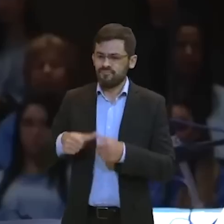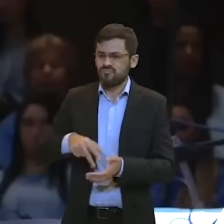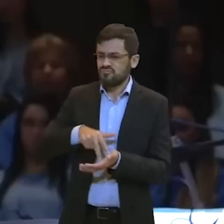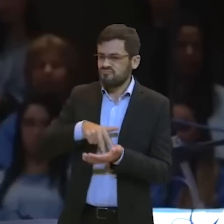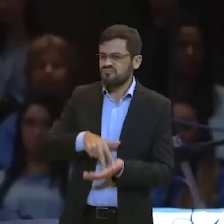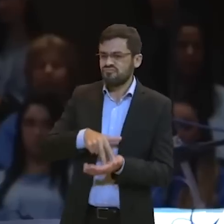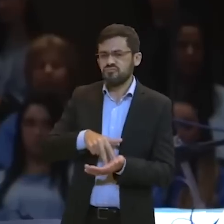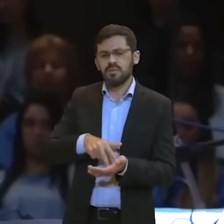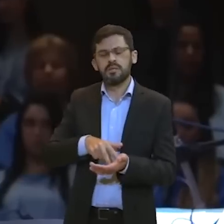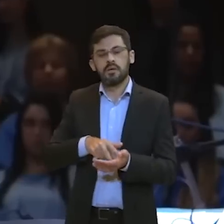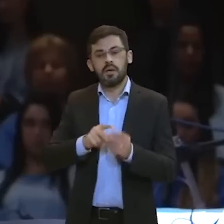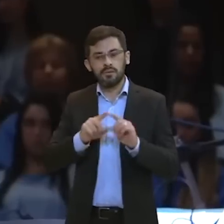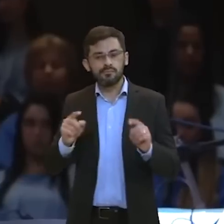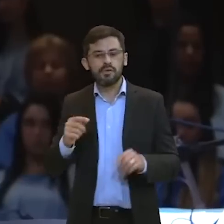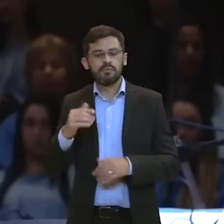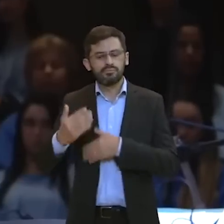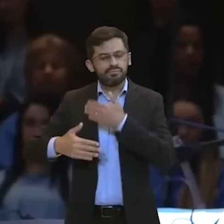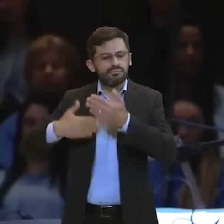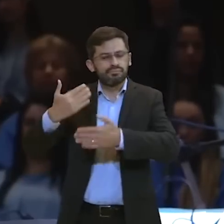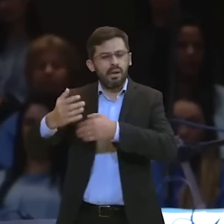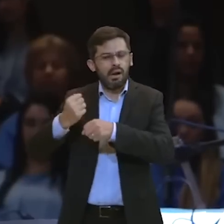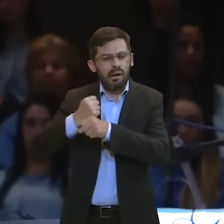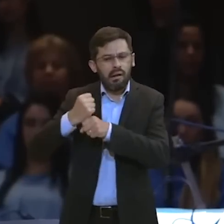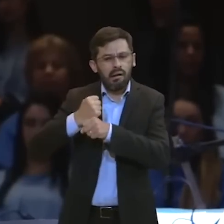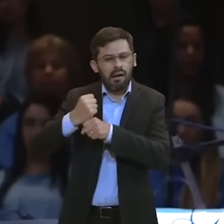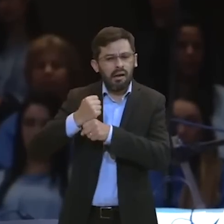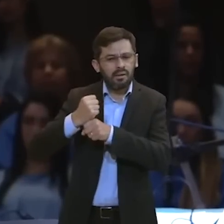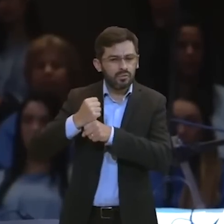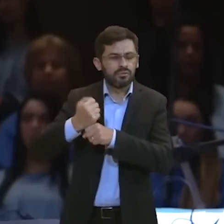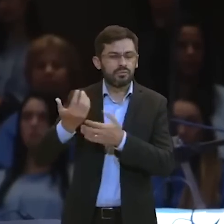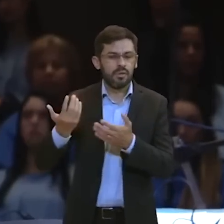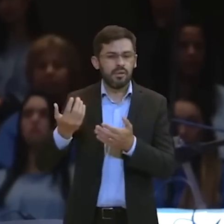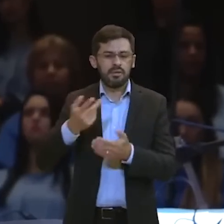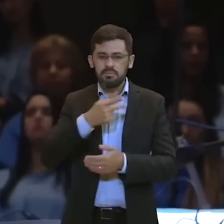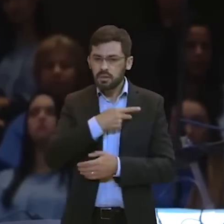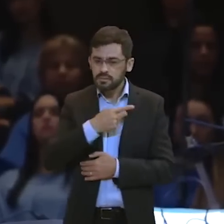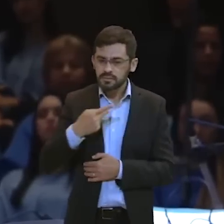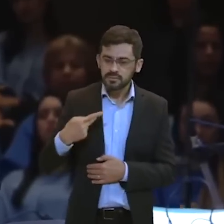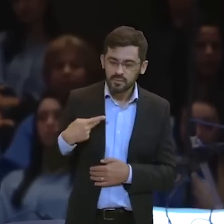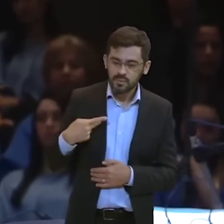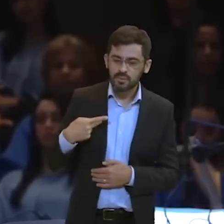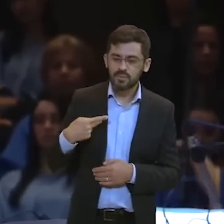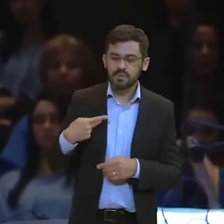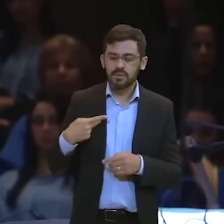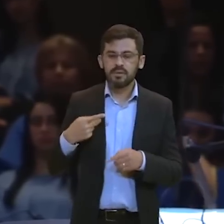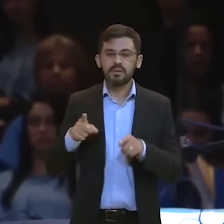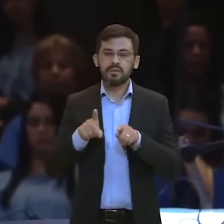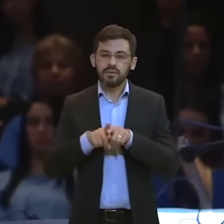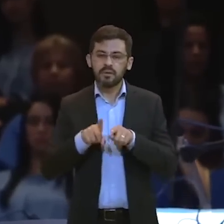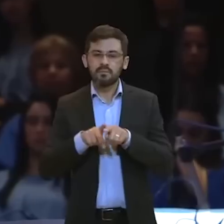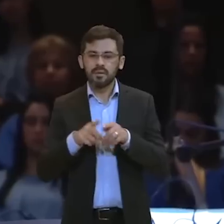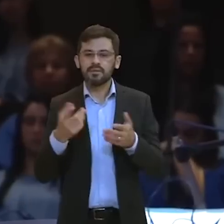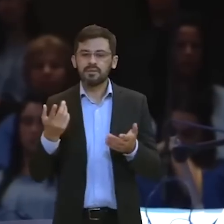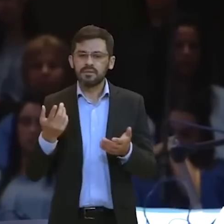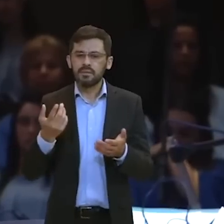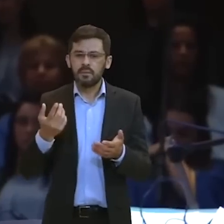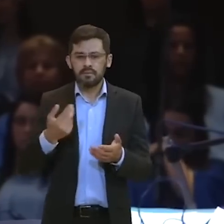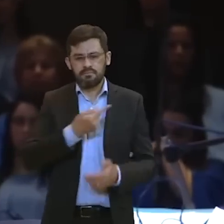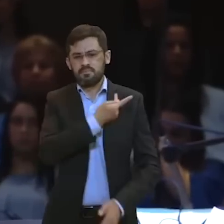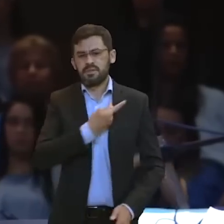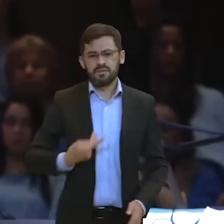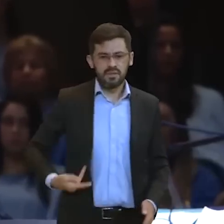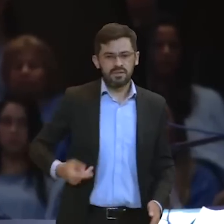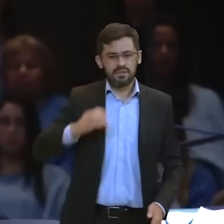emérito daquela igreja. Ele foi pastor e foi presidente da Convenção Batista